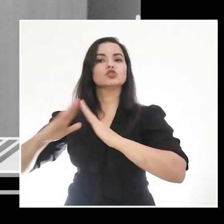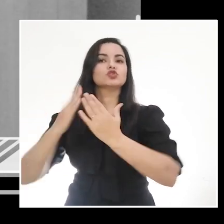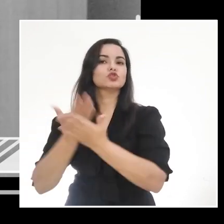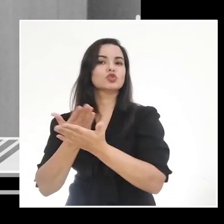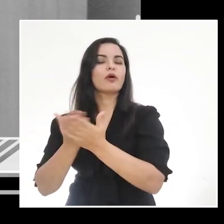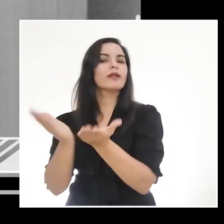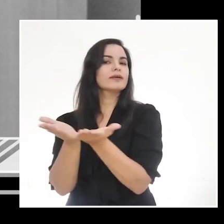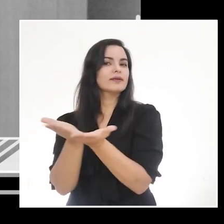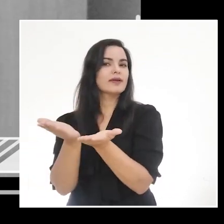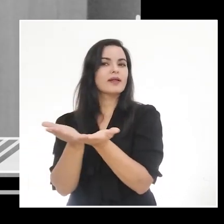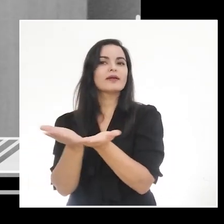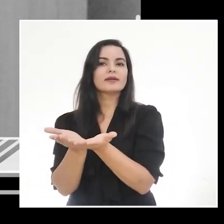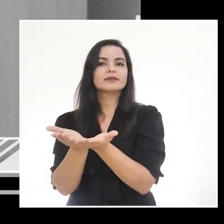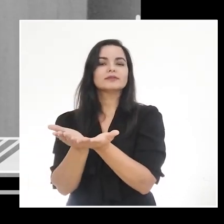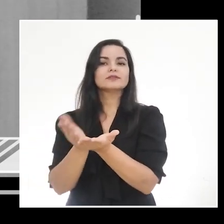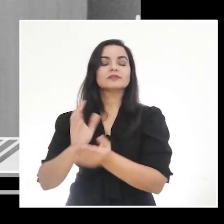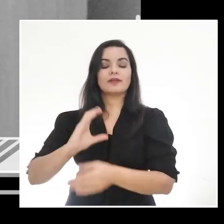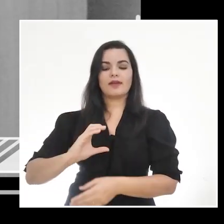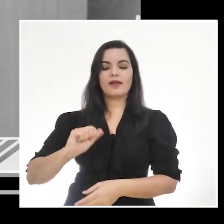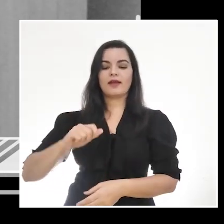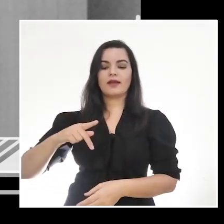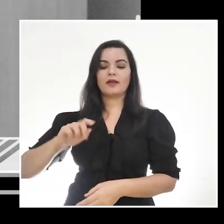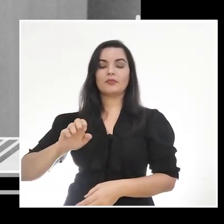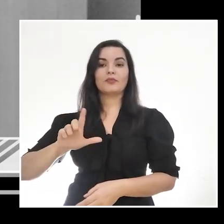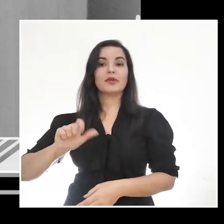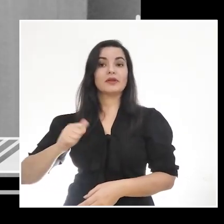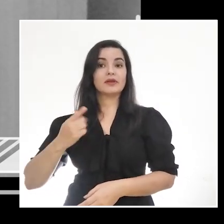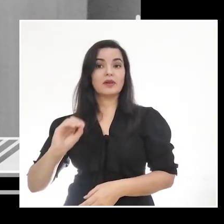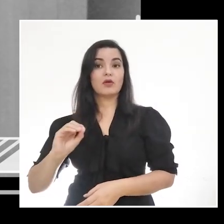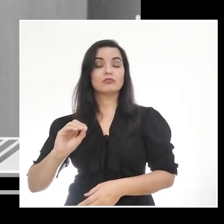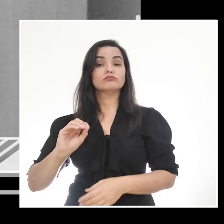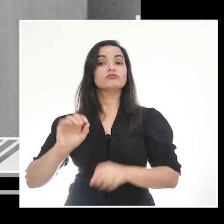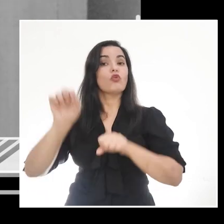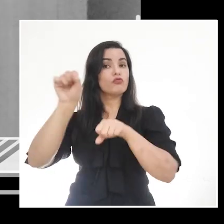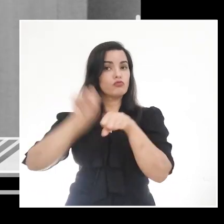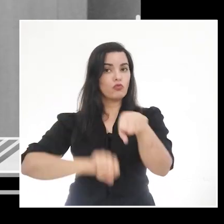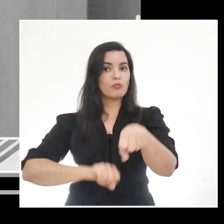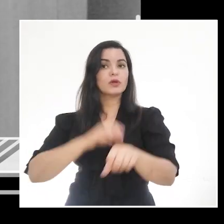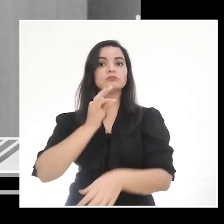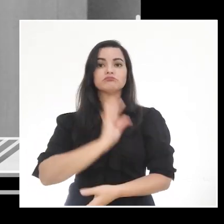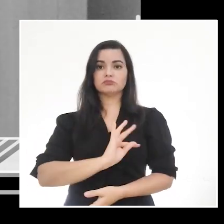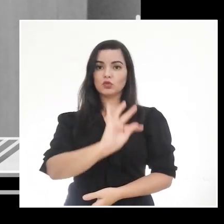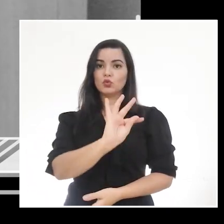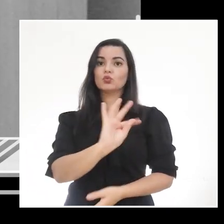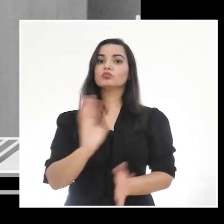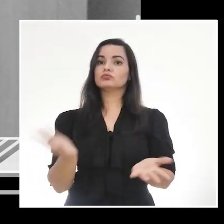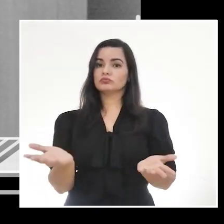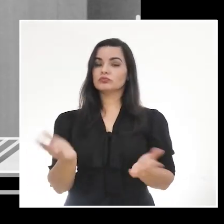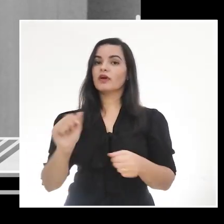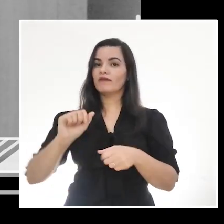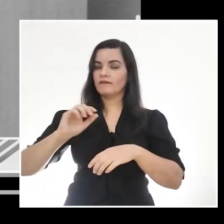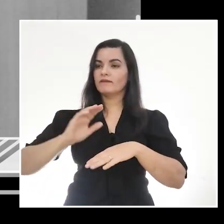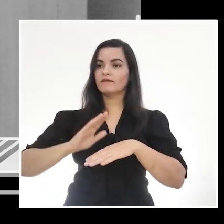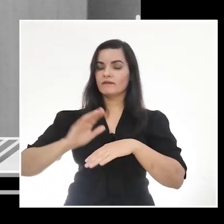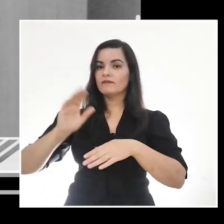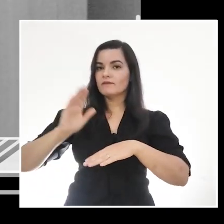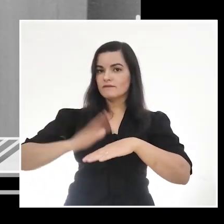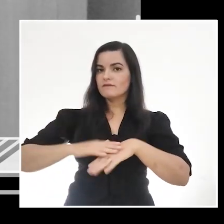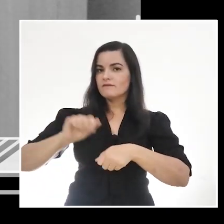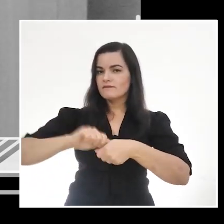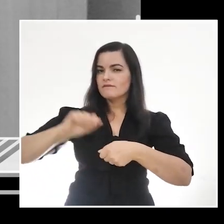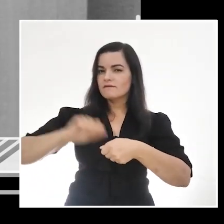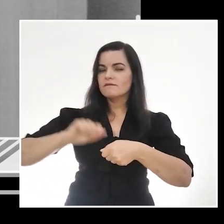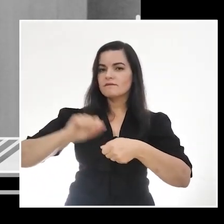Salvador, e é um capelão escolar, trabalha num colégio cristão como capelão, se formou em